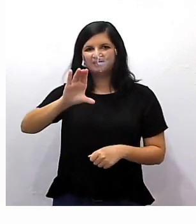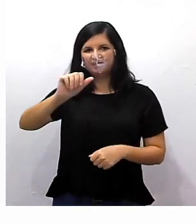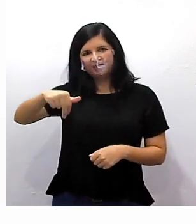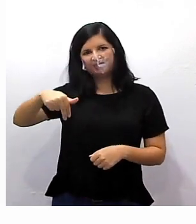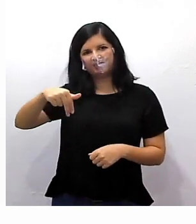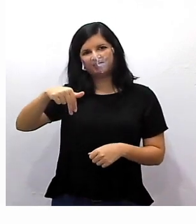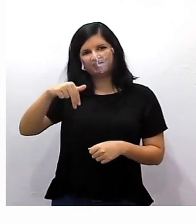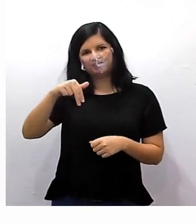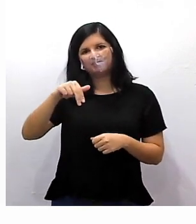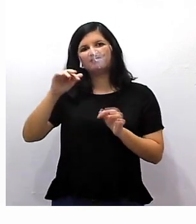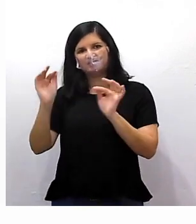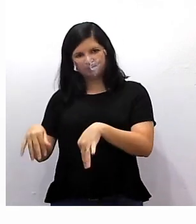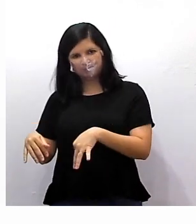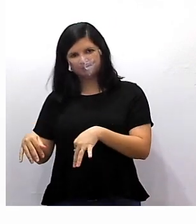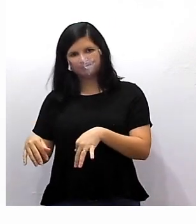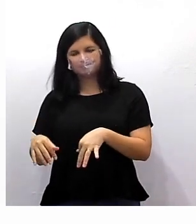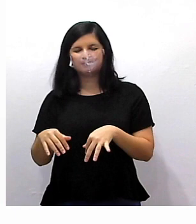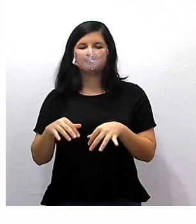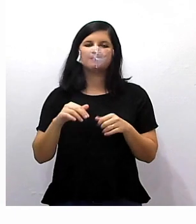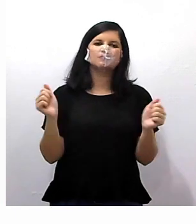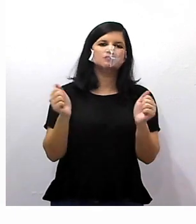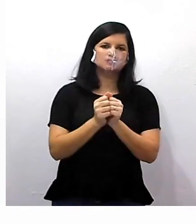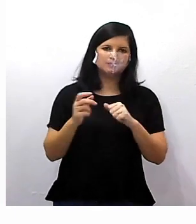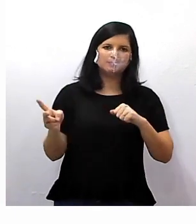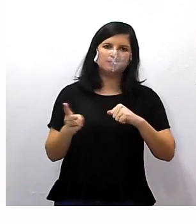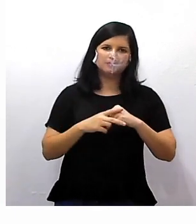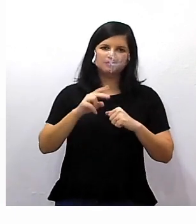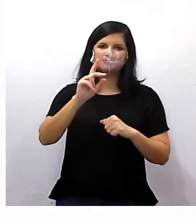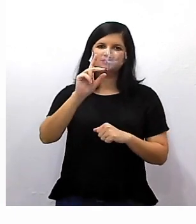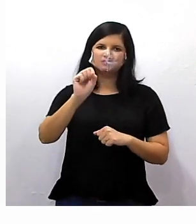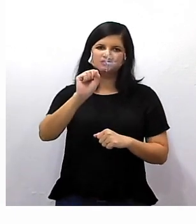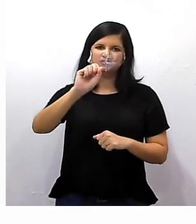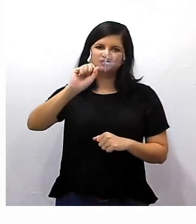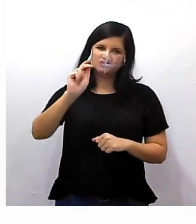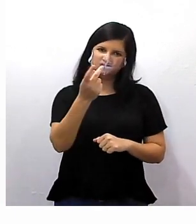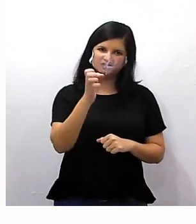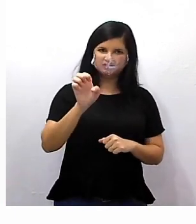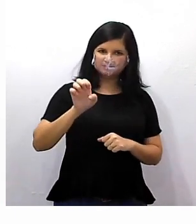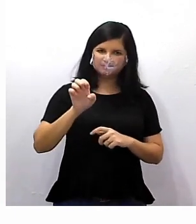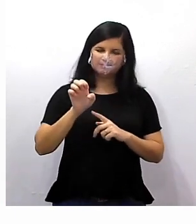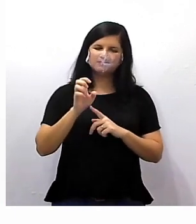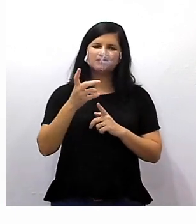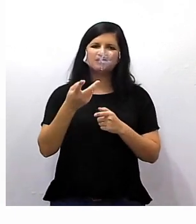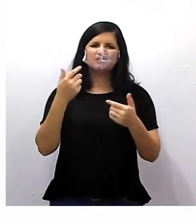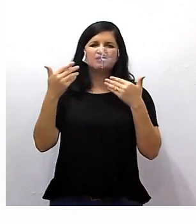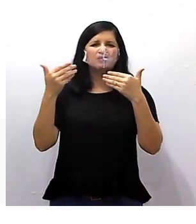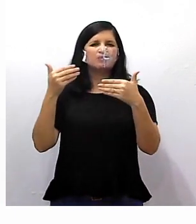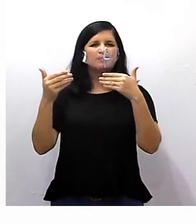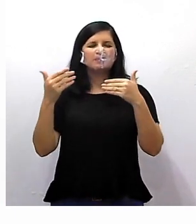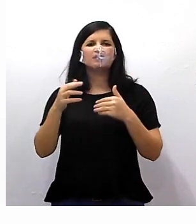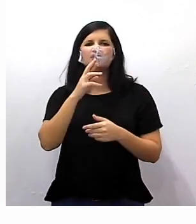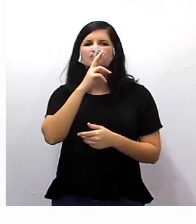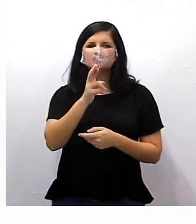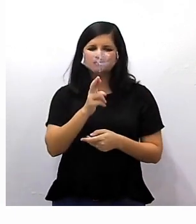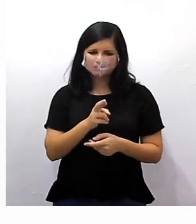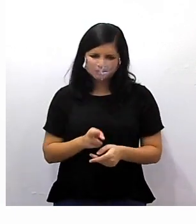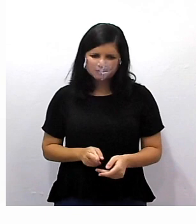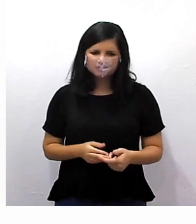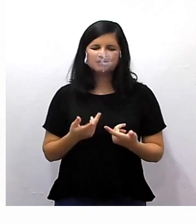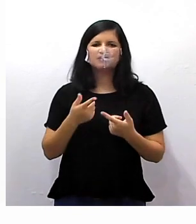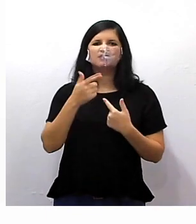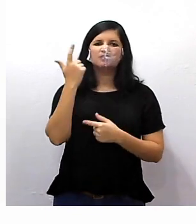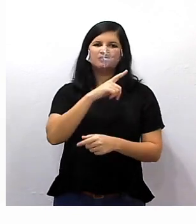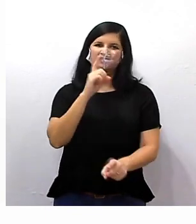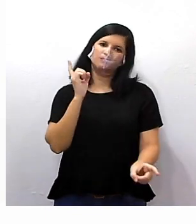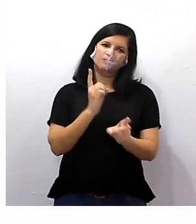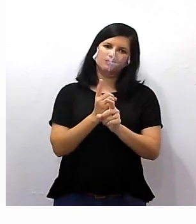tag question. O can junto com o pronome she. Tá certo? Então, vai analisando aí as alternativas para que você possa